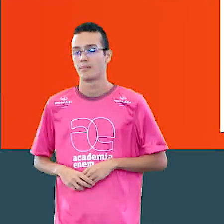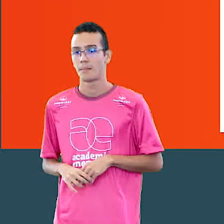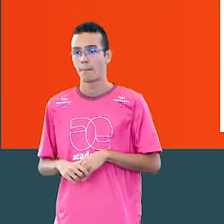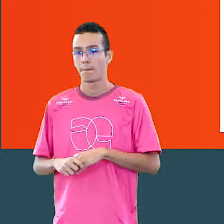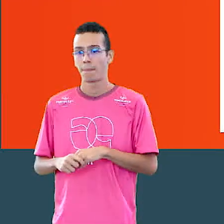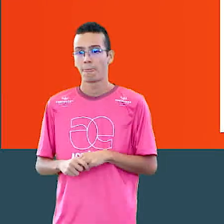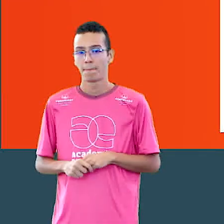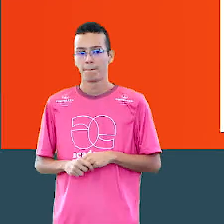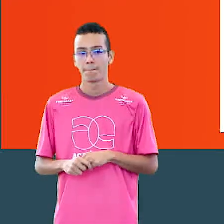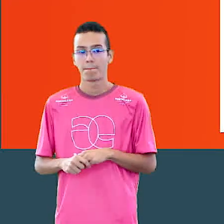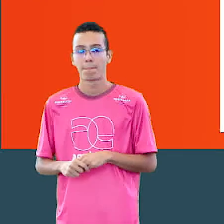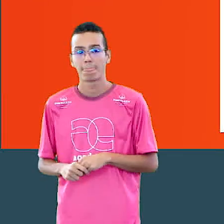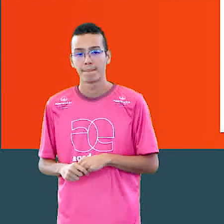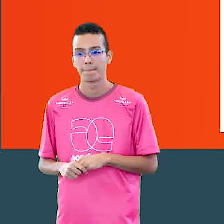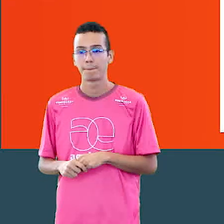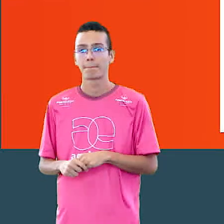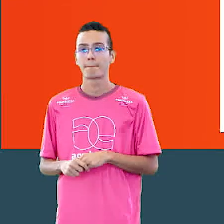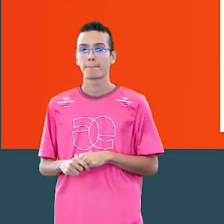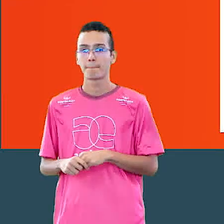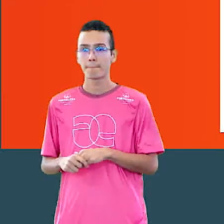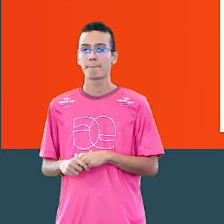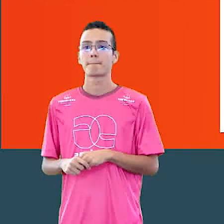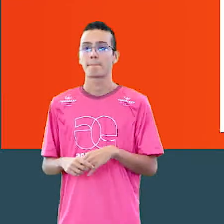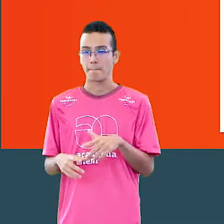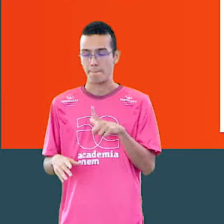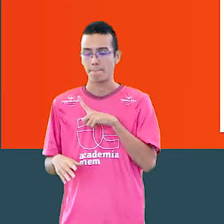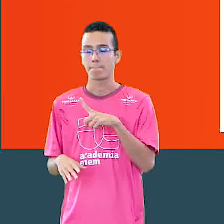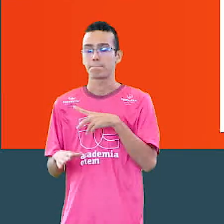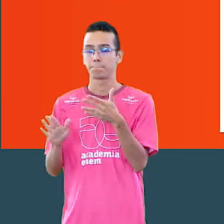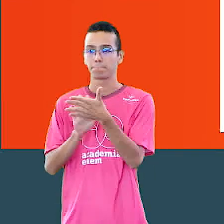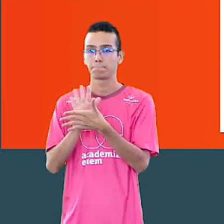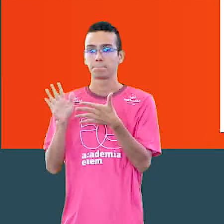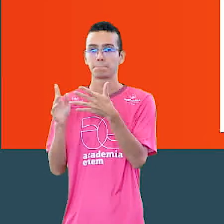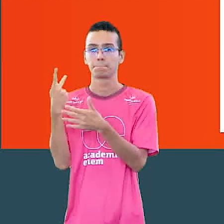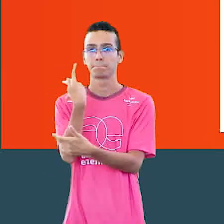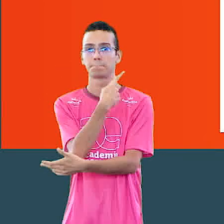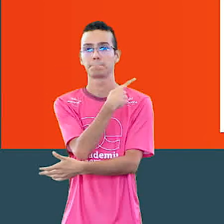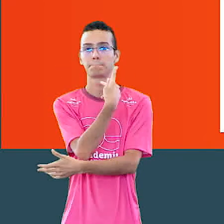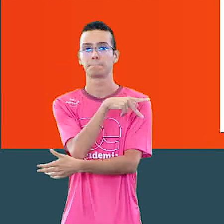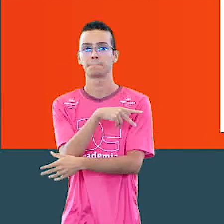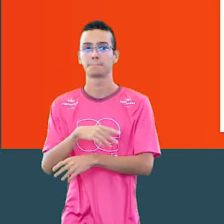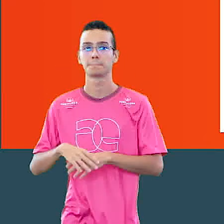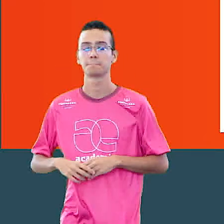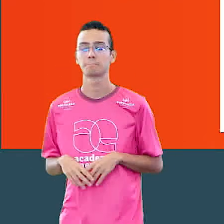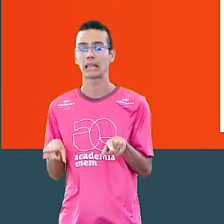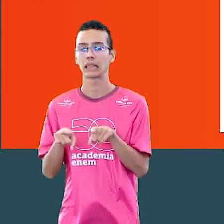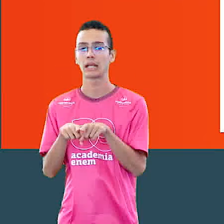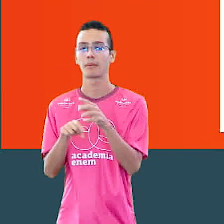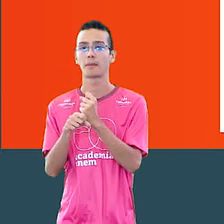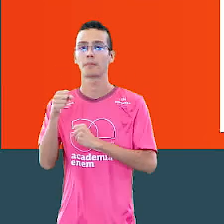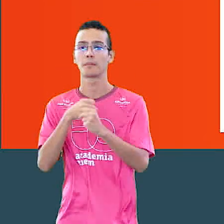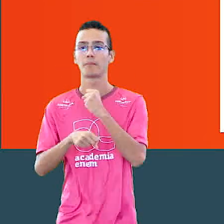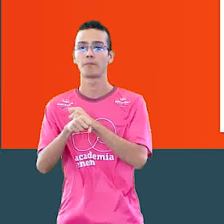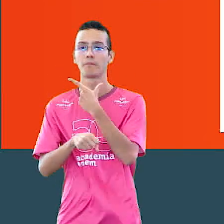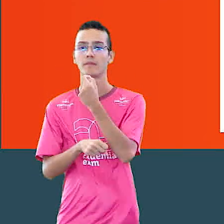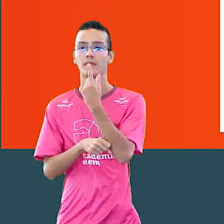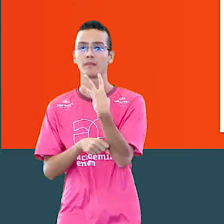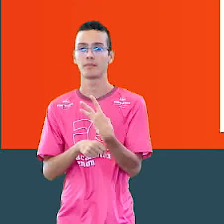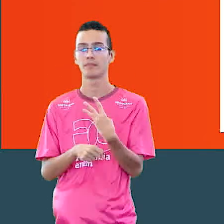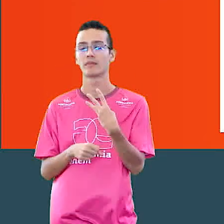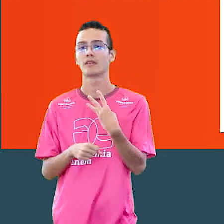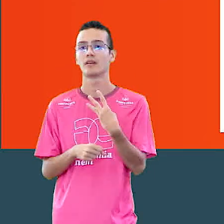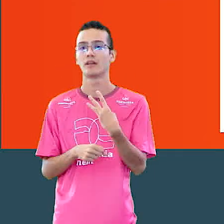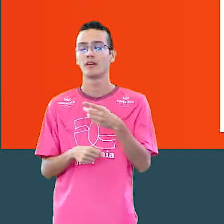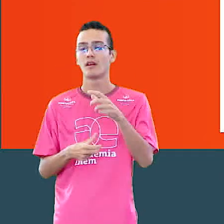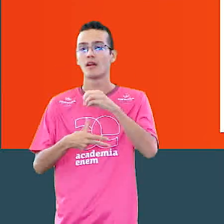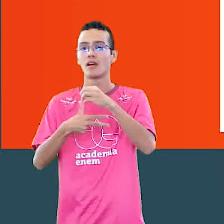um item elaborado com o texto dela. E também em 2023, no Enem PPL, outra